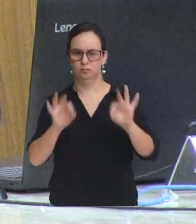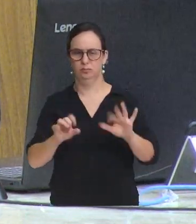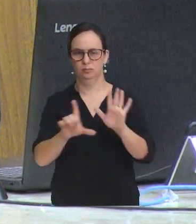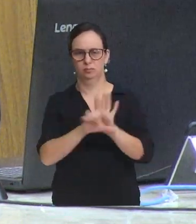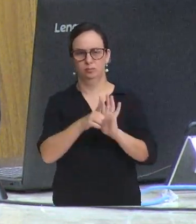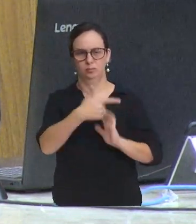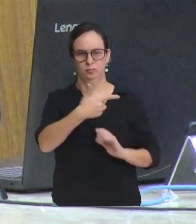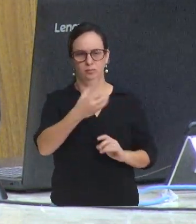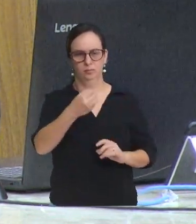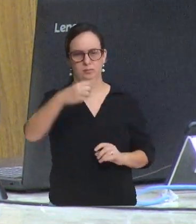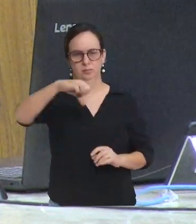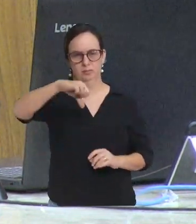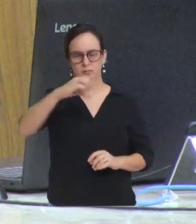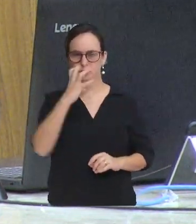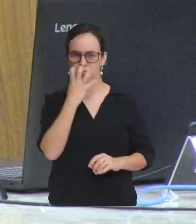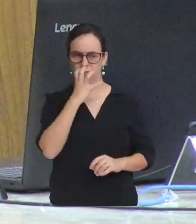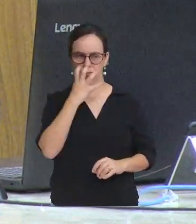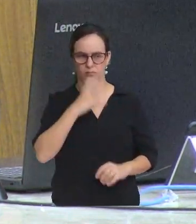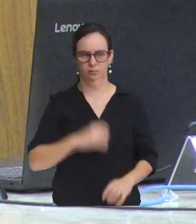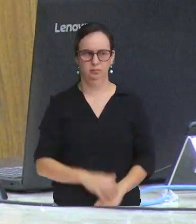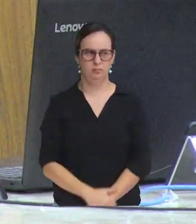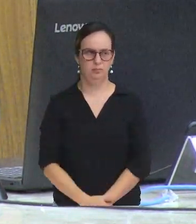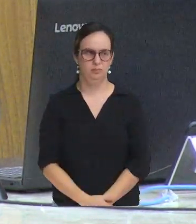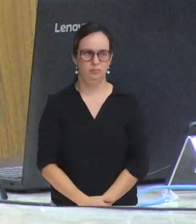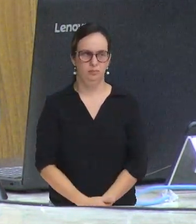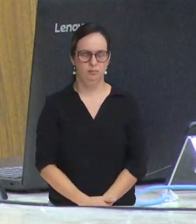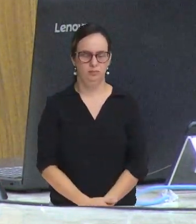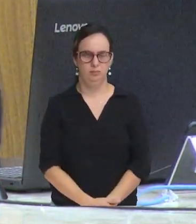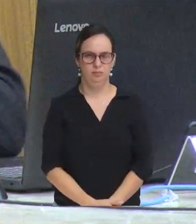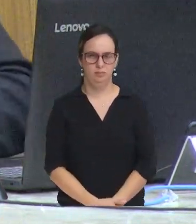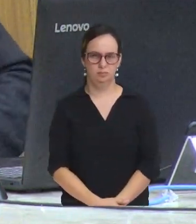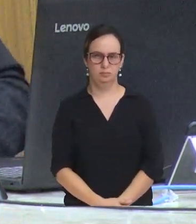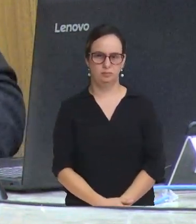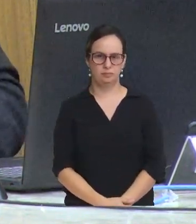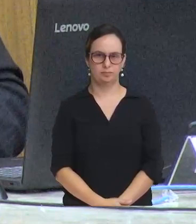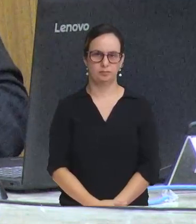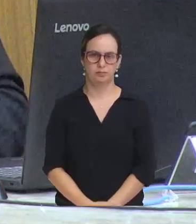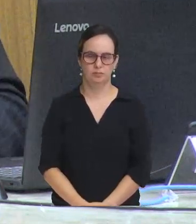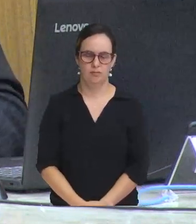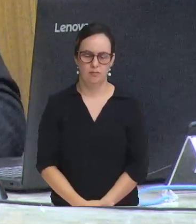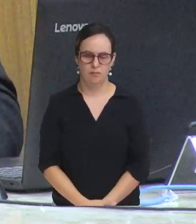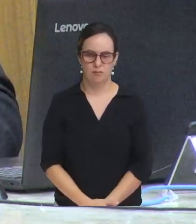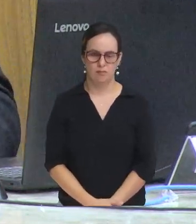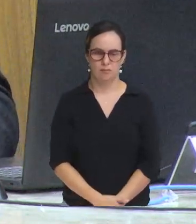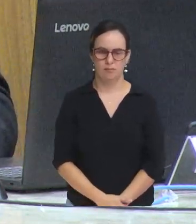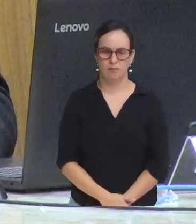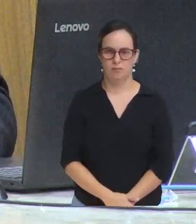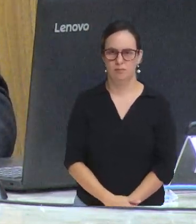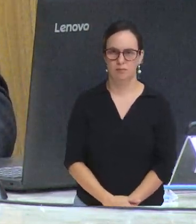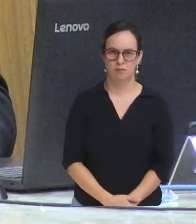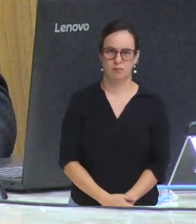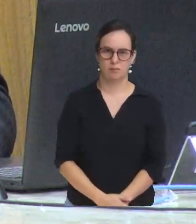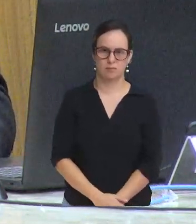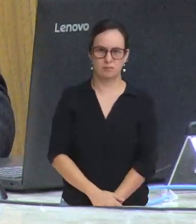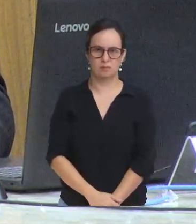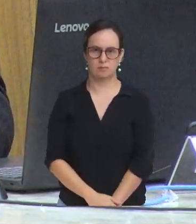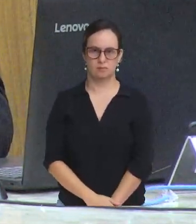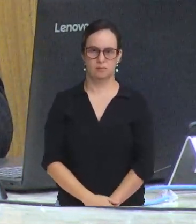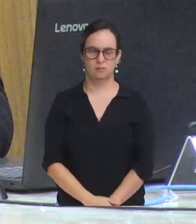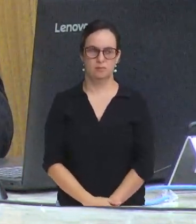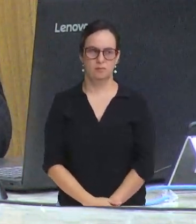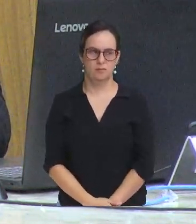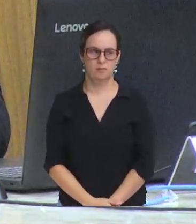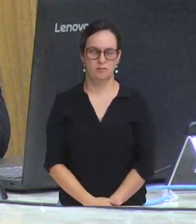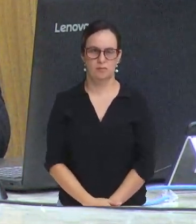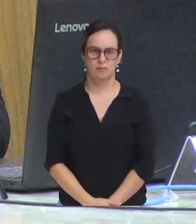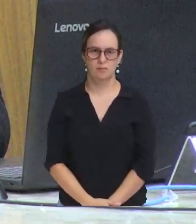209/2022. Peço a palavra. Concedo a palavra ao vereador Alexandre Cachorrão. Obrigado, senhor presidente. Só para registrar